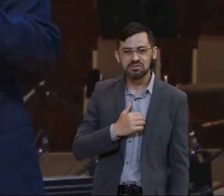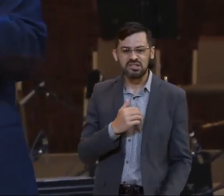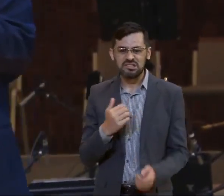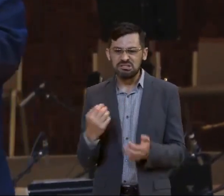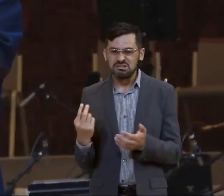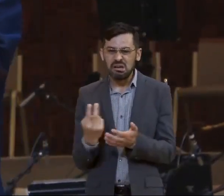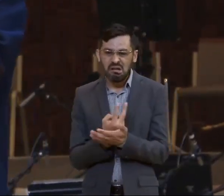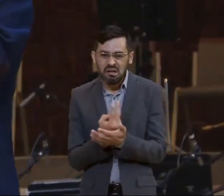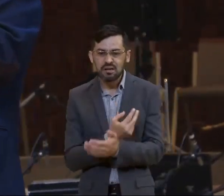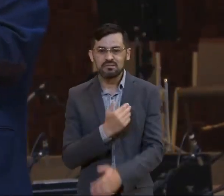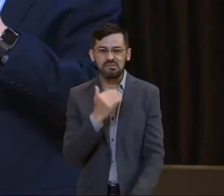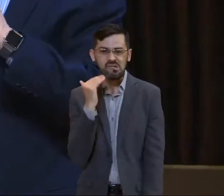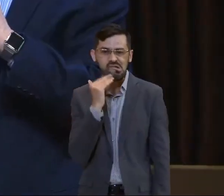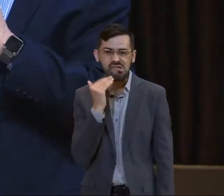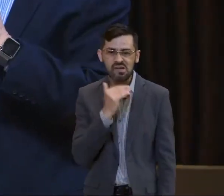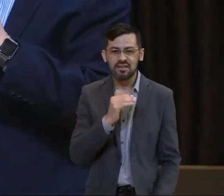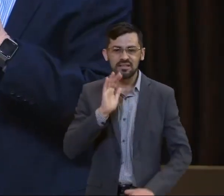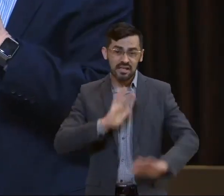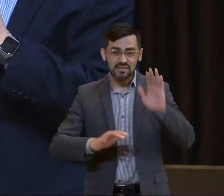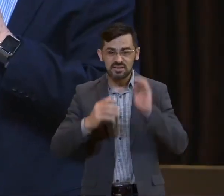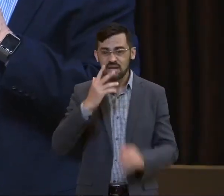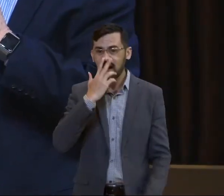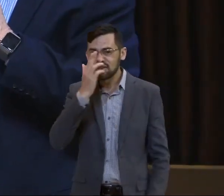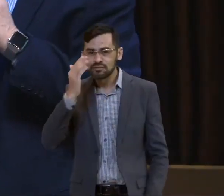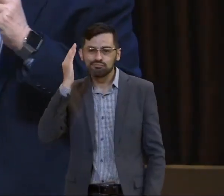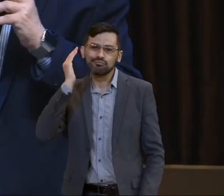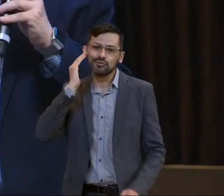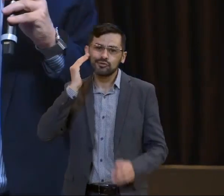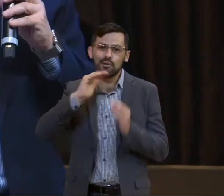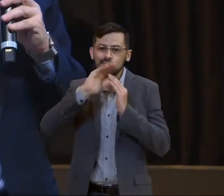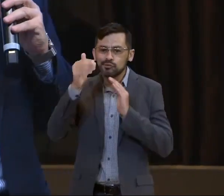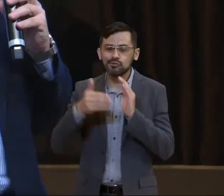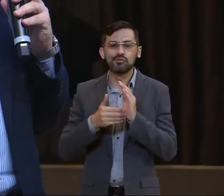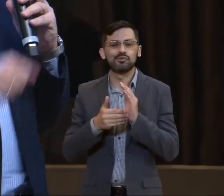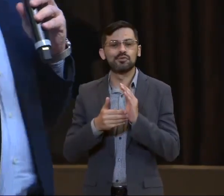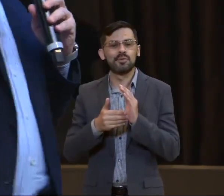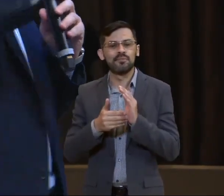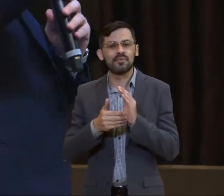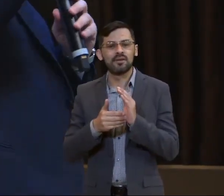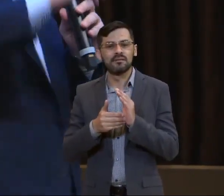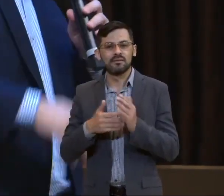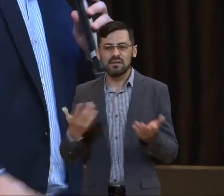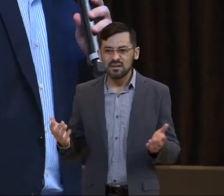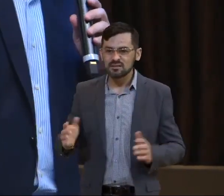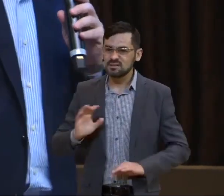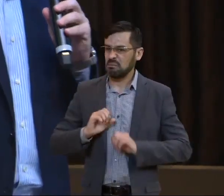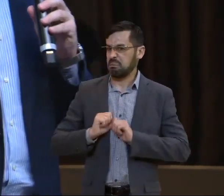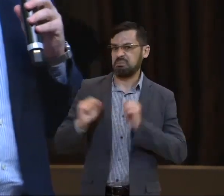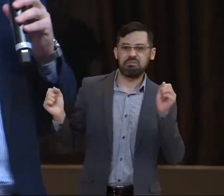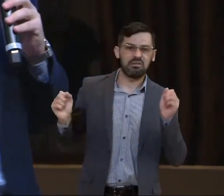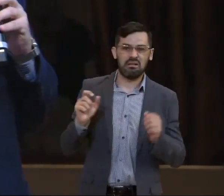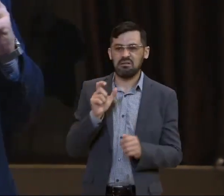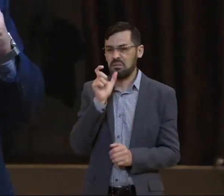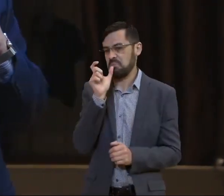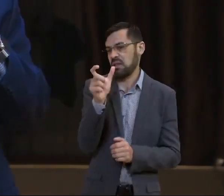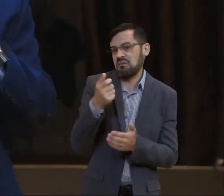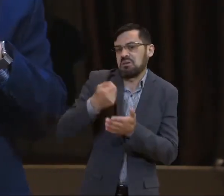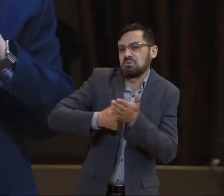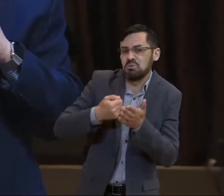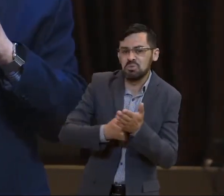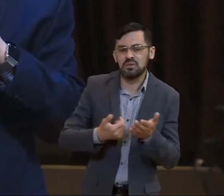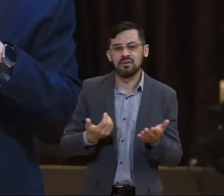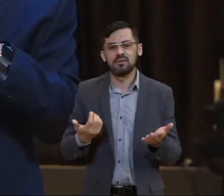complicado, que acha que sabe tudo, que é extemporâneo nas suas falas,